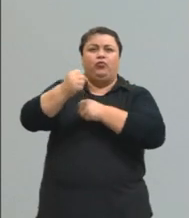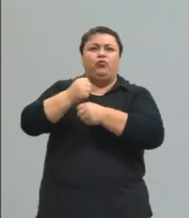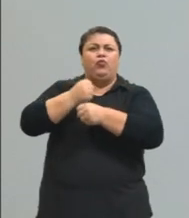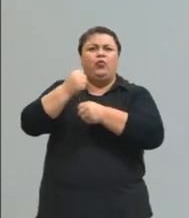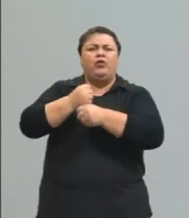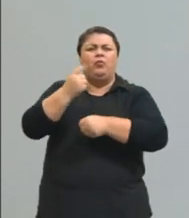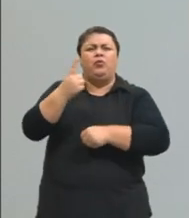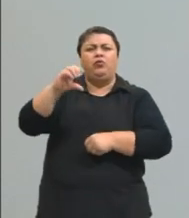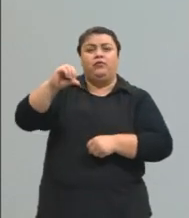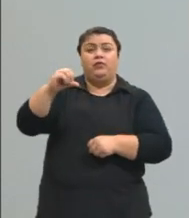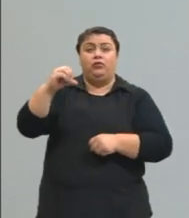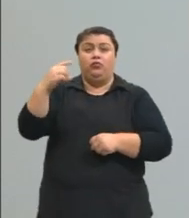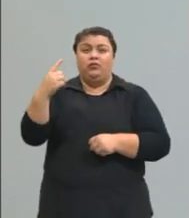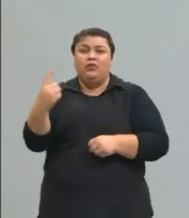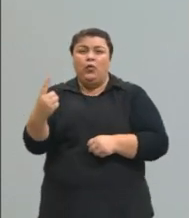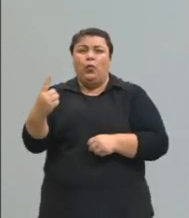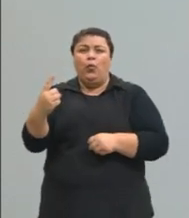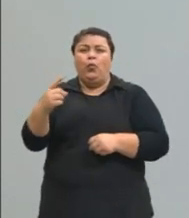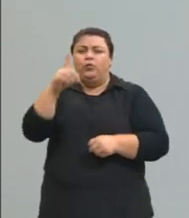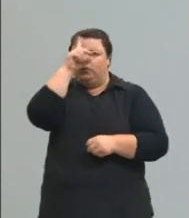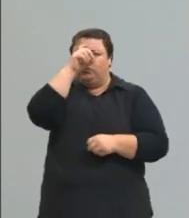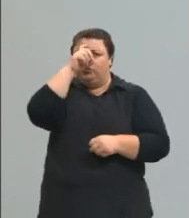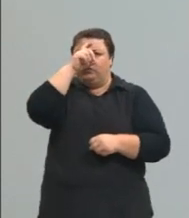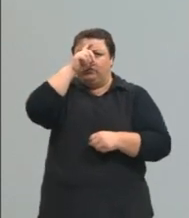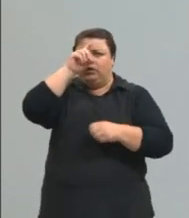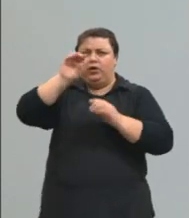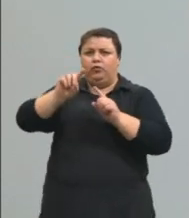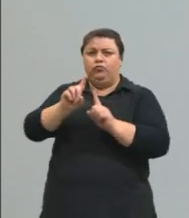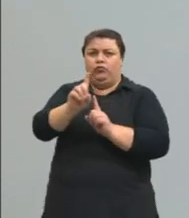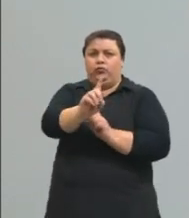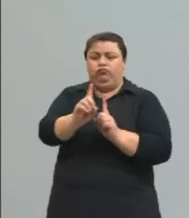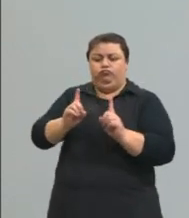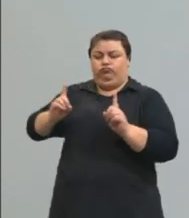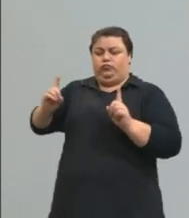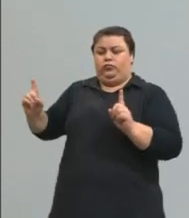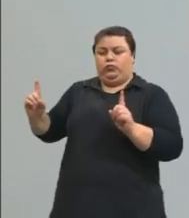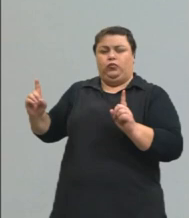1901, no Hospital de Isolamento de Leicester.